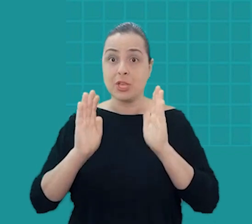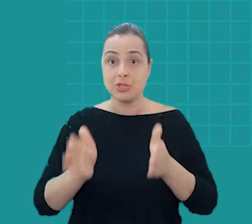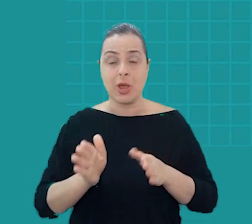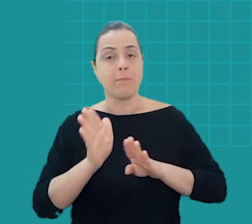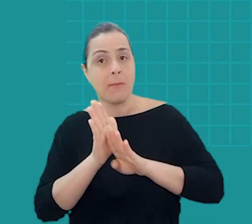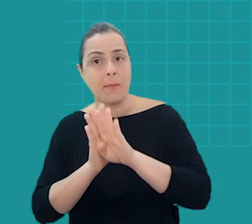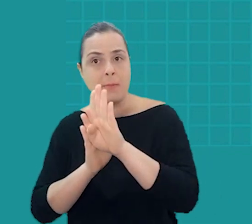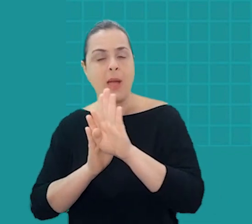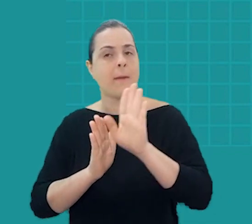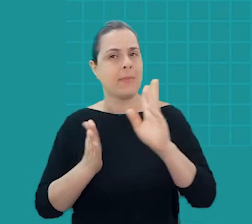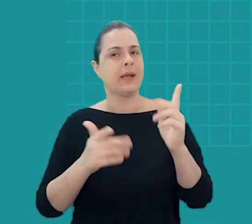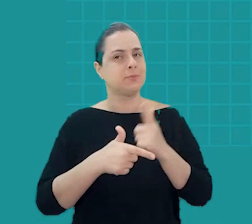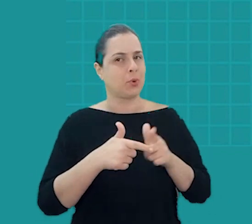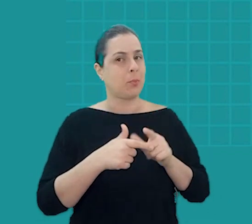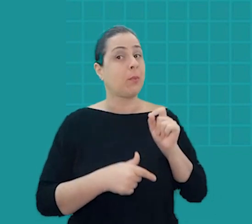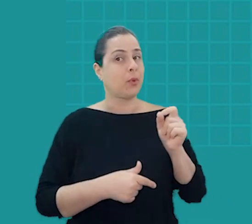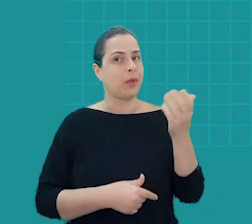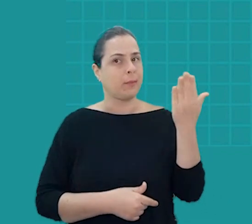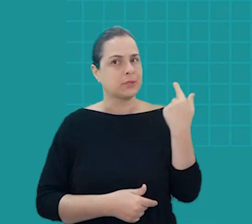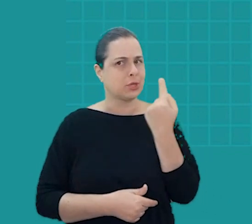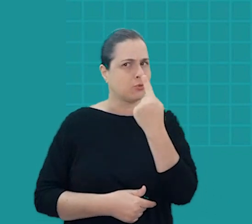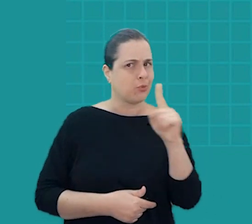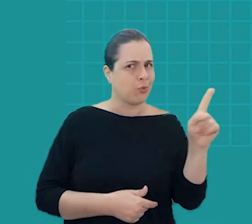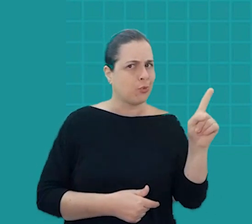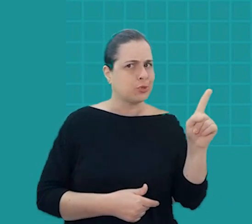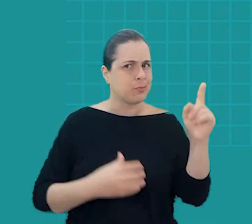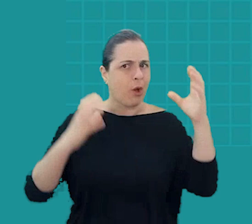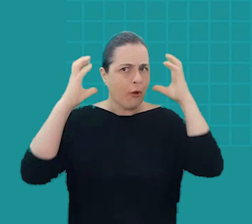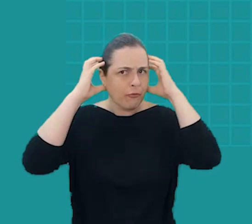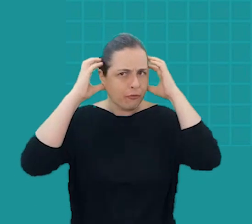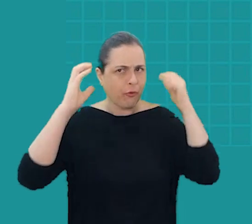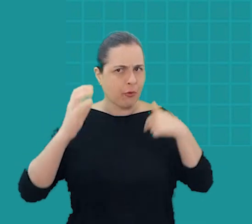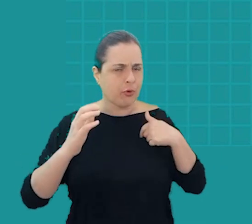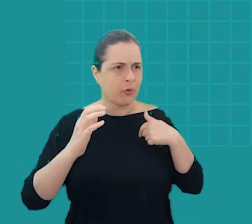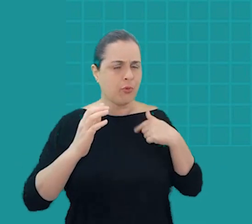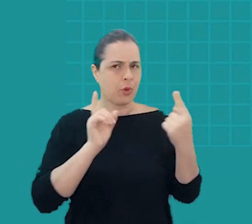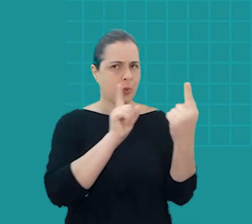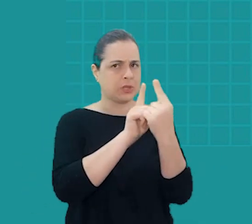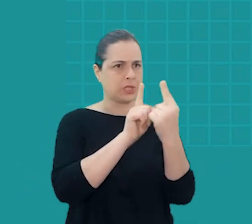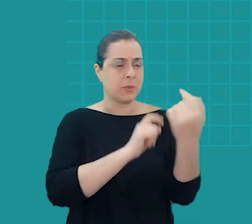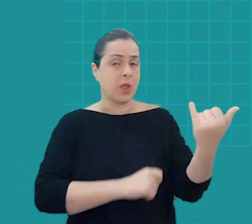vez que eu fui na Fono, tal, falou que a fila de espera para um aparelho